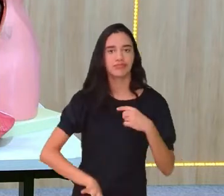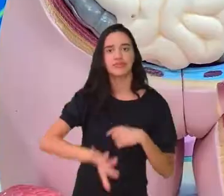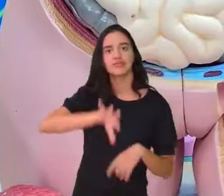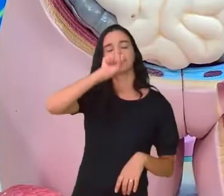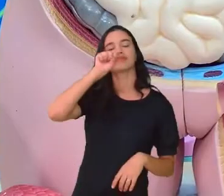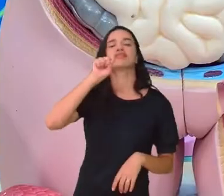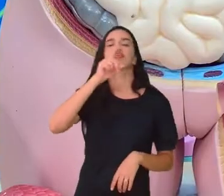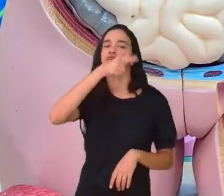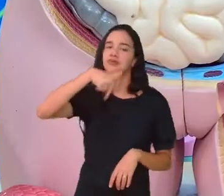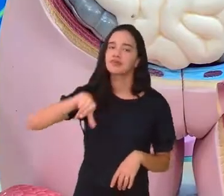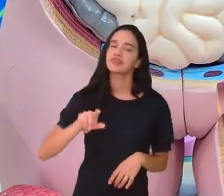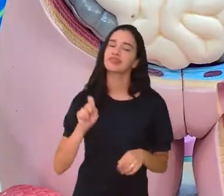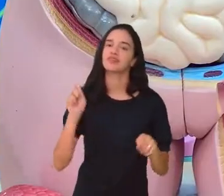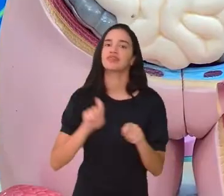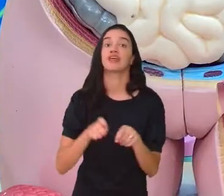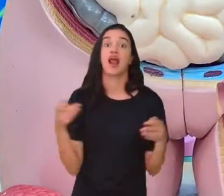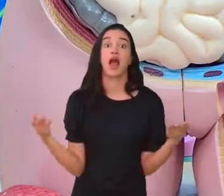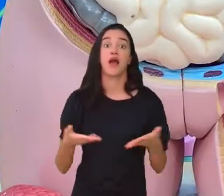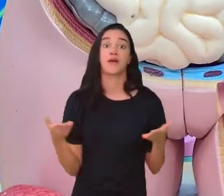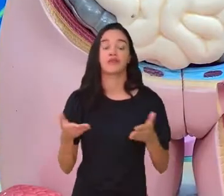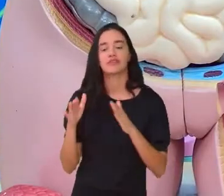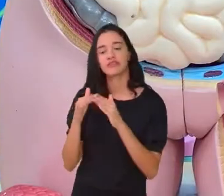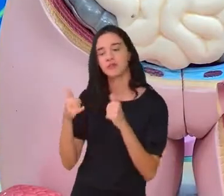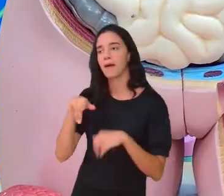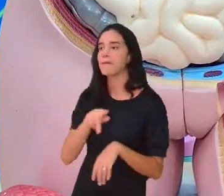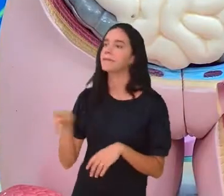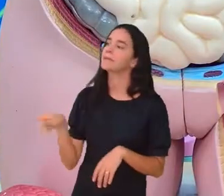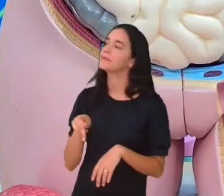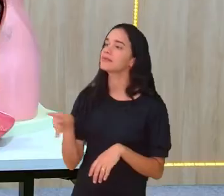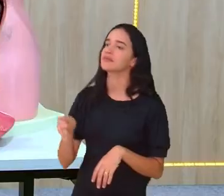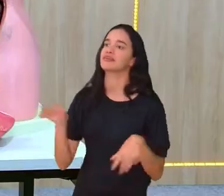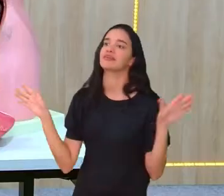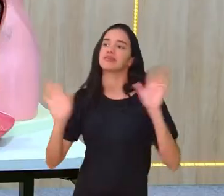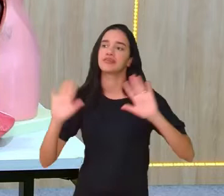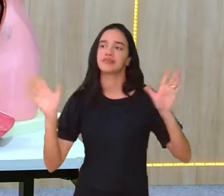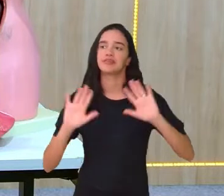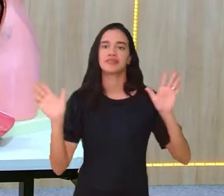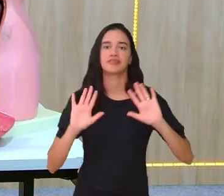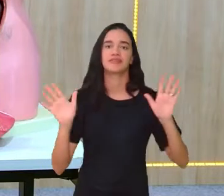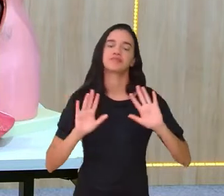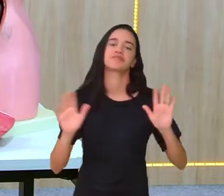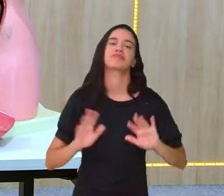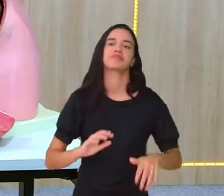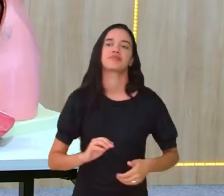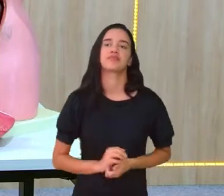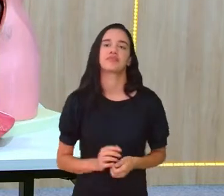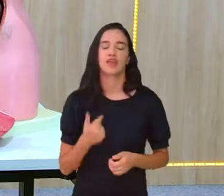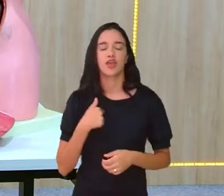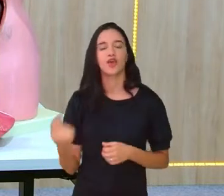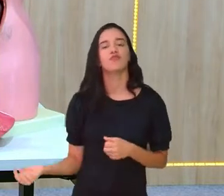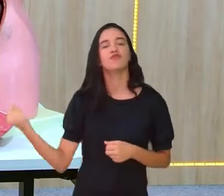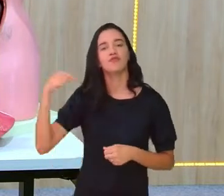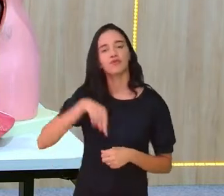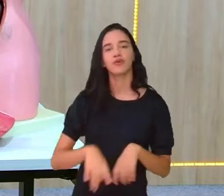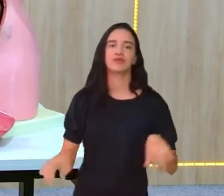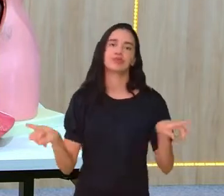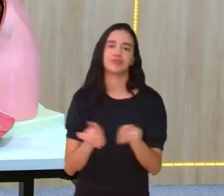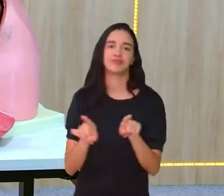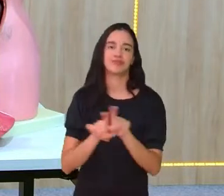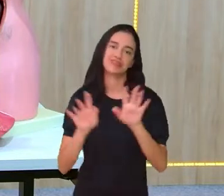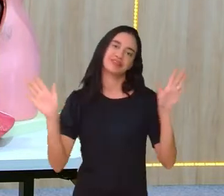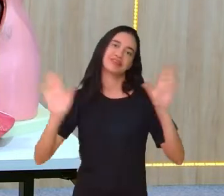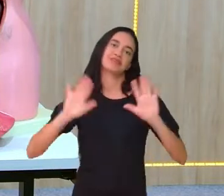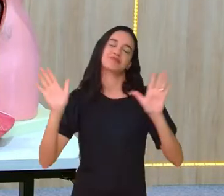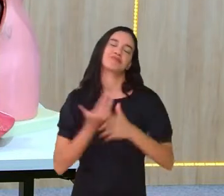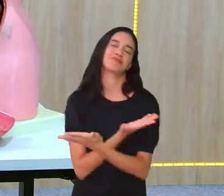vocês construíram. Agora eu vou chamar a professora Cláudia, que ela vai se despedir de vocês, e eu volto também para dar um